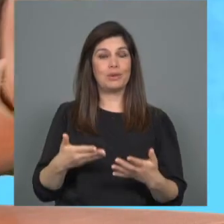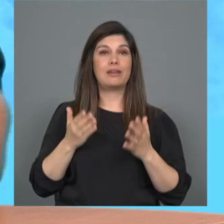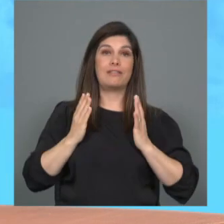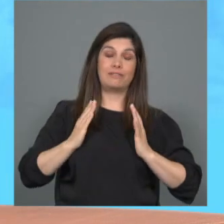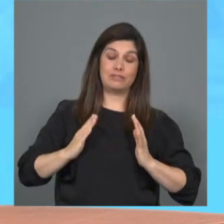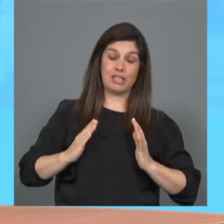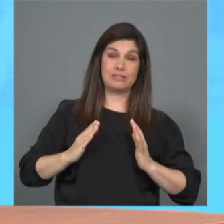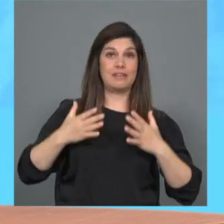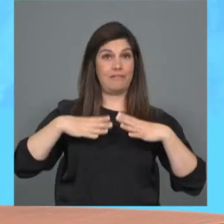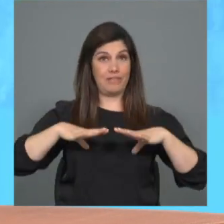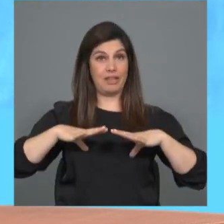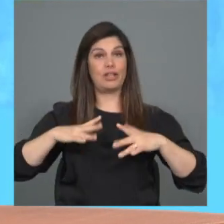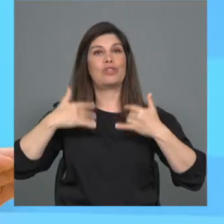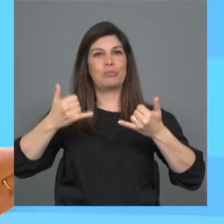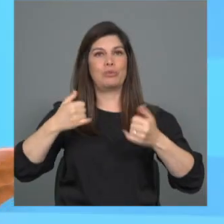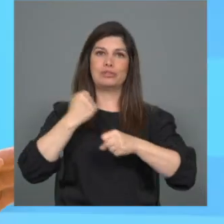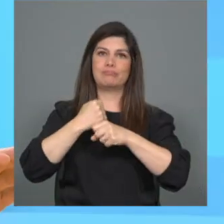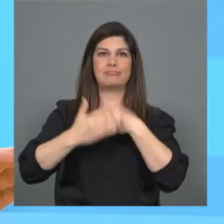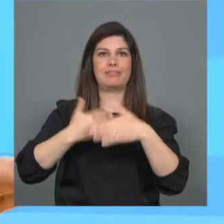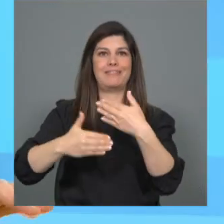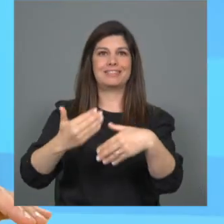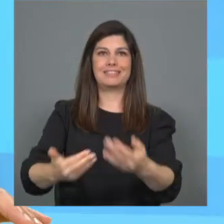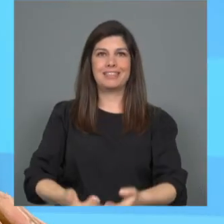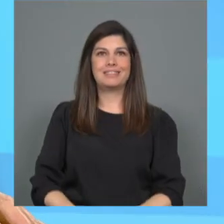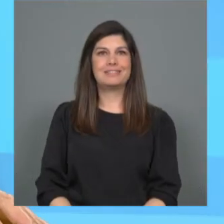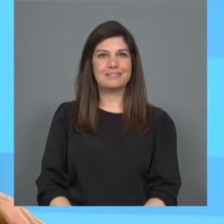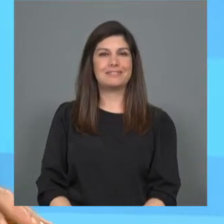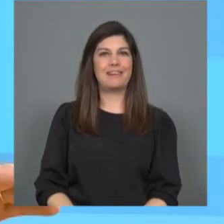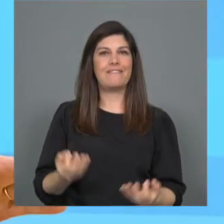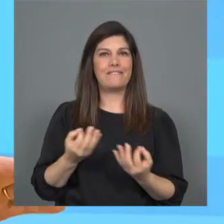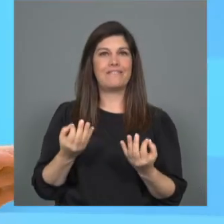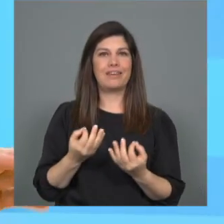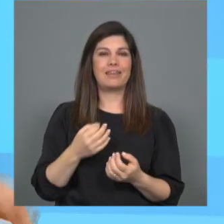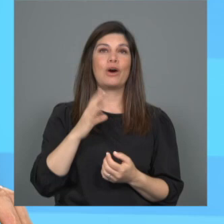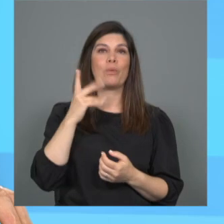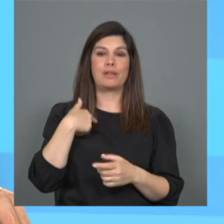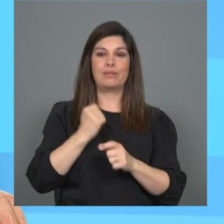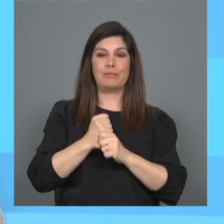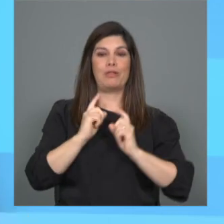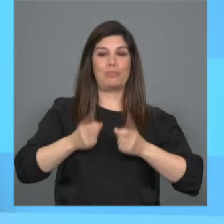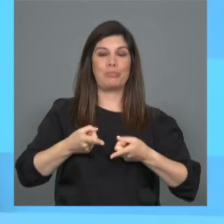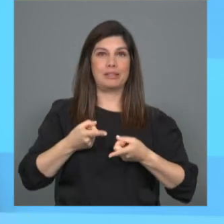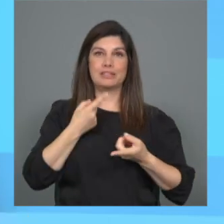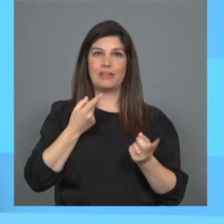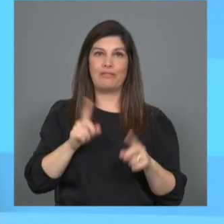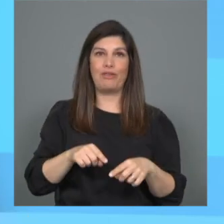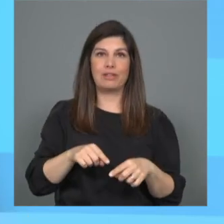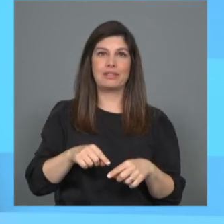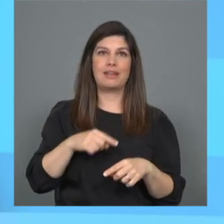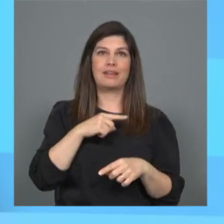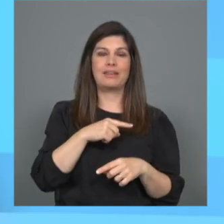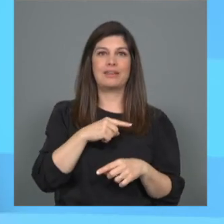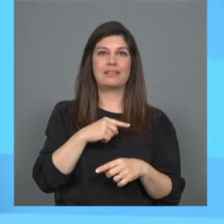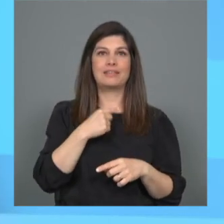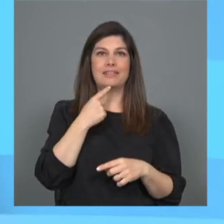está. Exatamente. Aliás, muitas vezes o dizemos na retoma do trabalho, não é? Que se há esse espírito de...